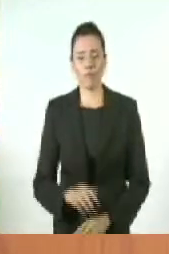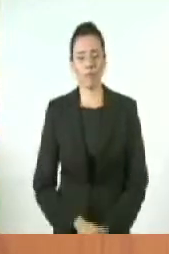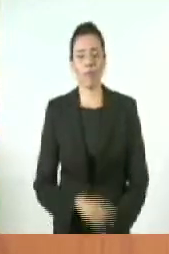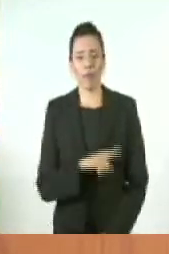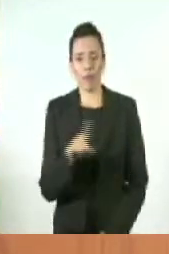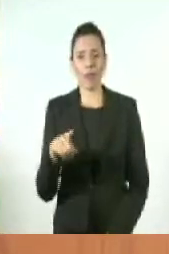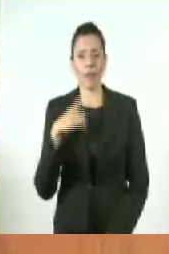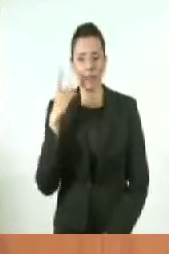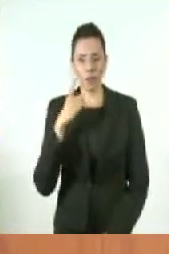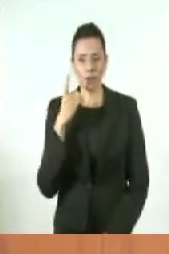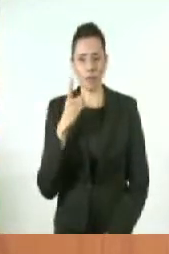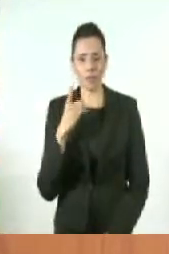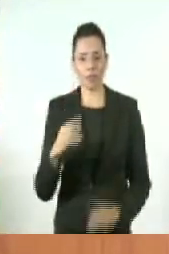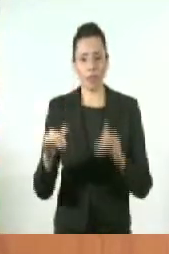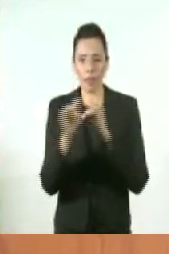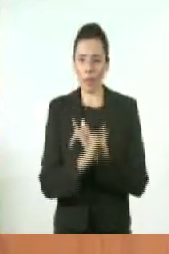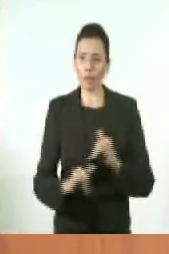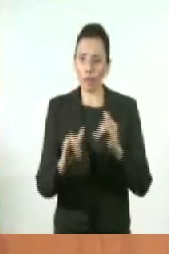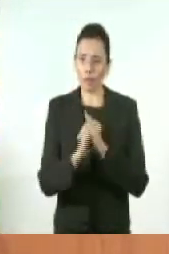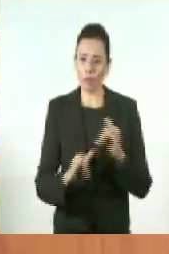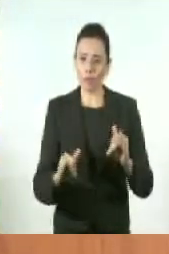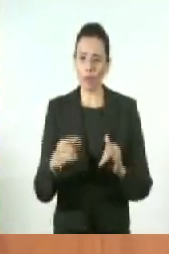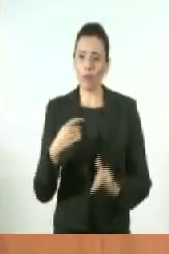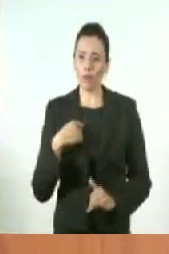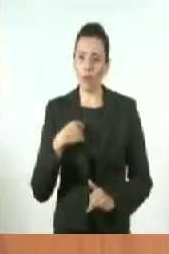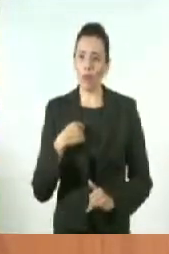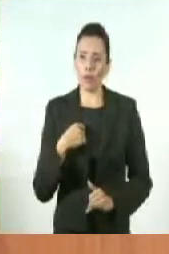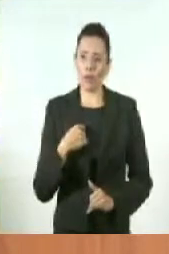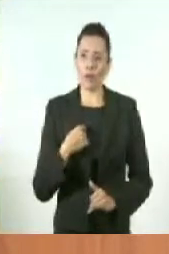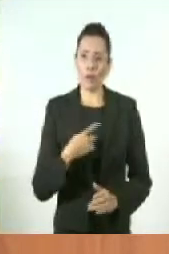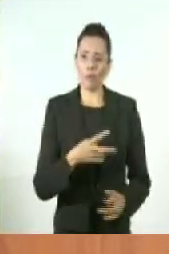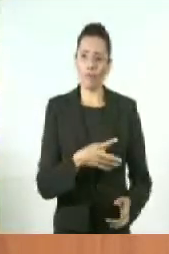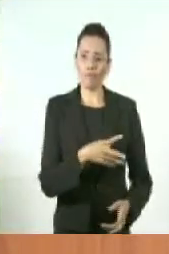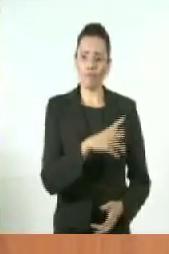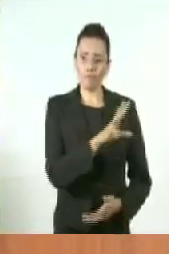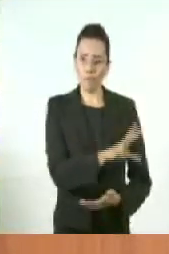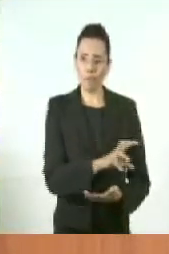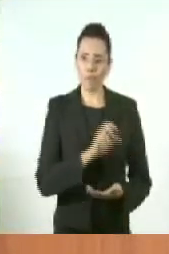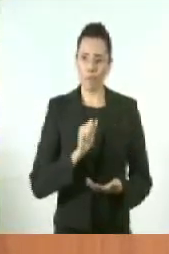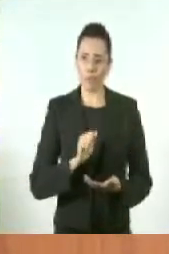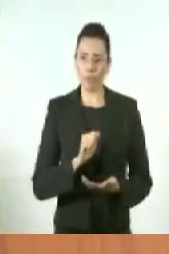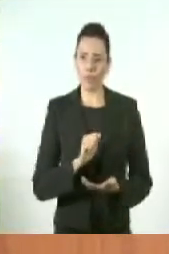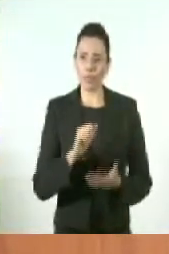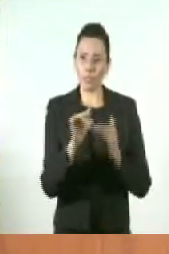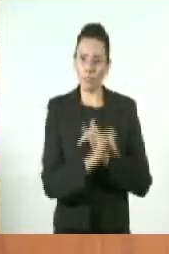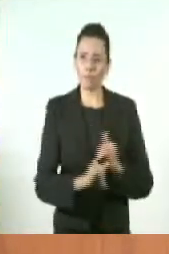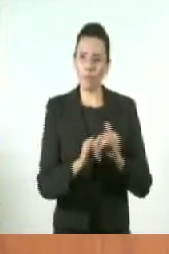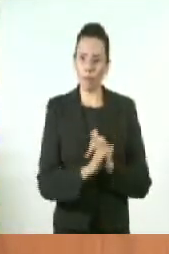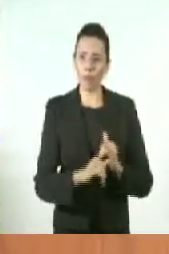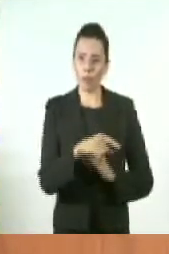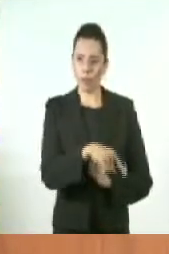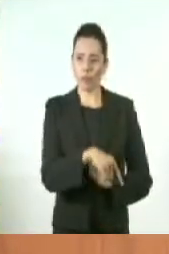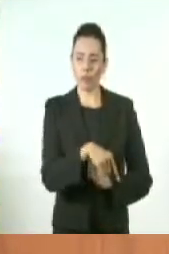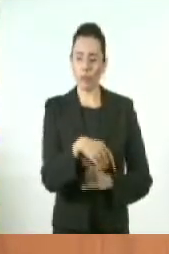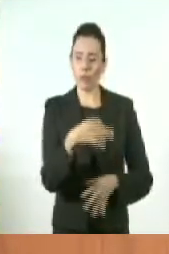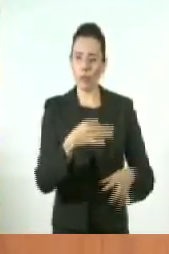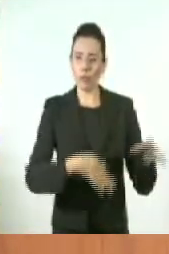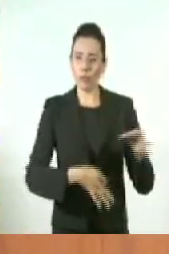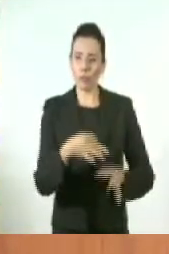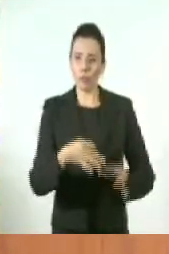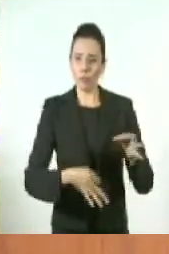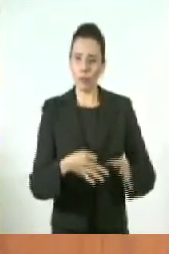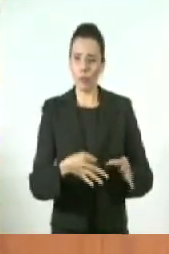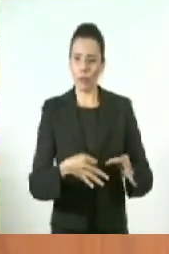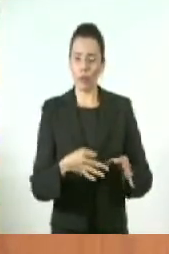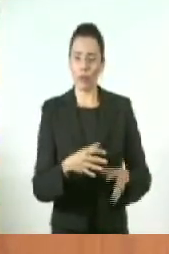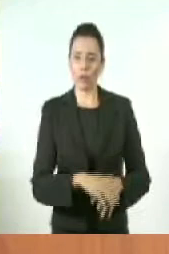essa informação foi dentro do recurso judiciário, jurídico. Foi entregue esta questão aqui, misturando alhos